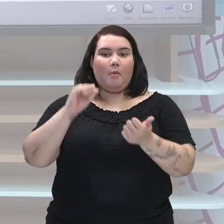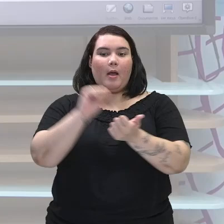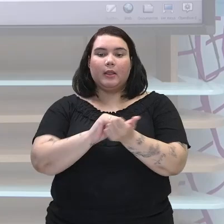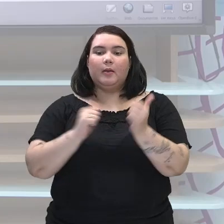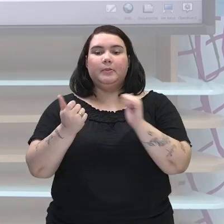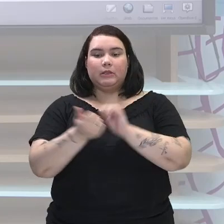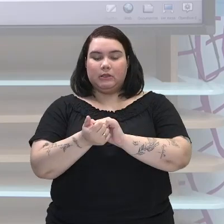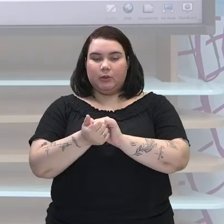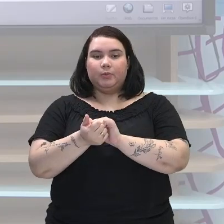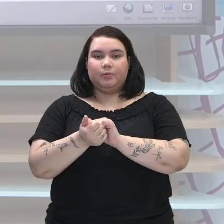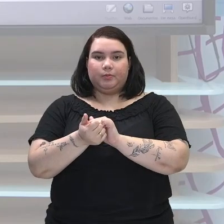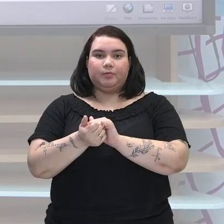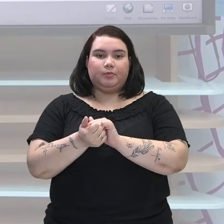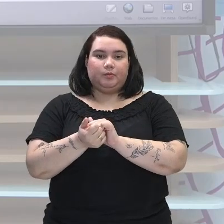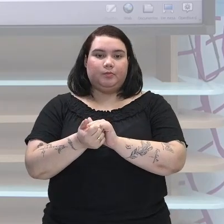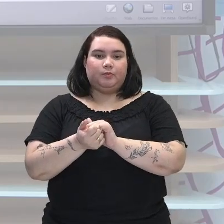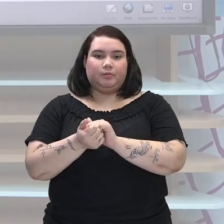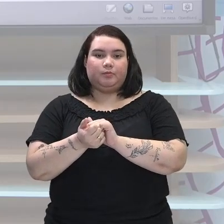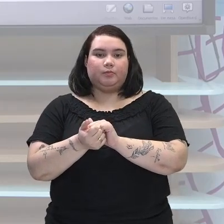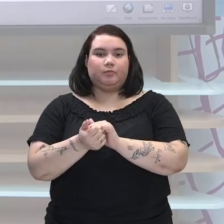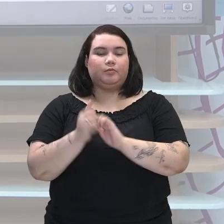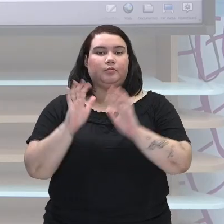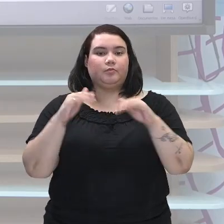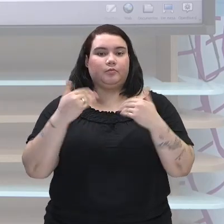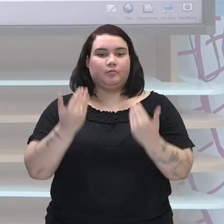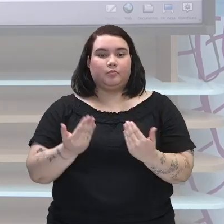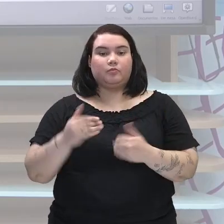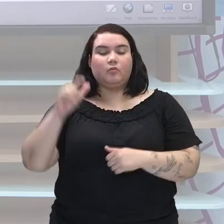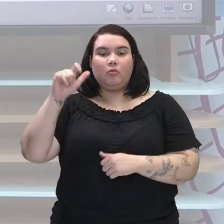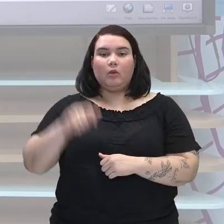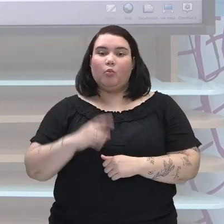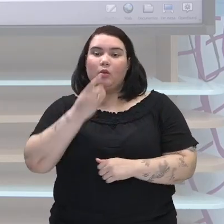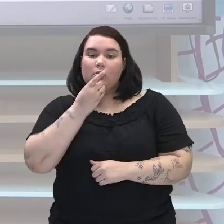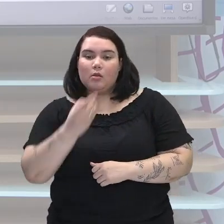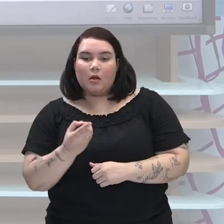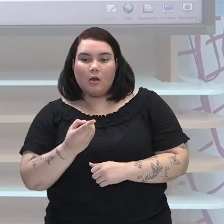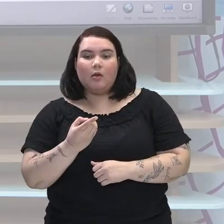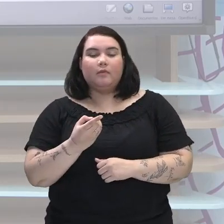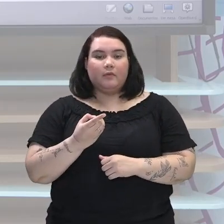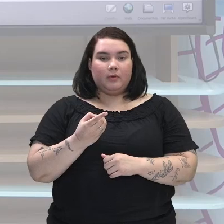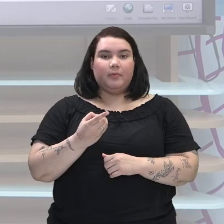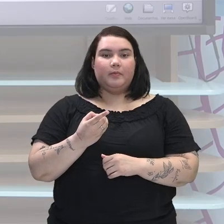adaptação, né? Então, quando Charles Darwin ele